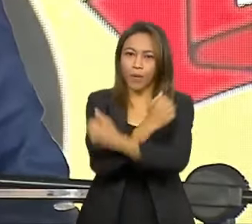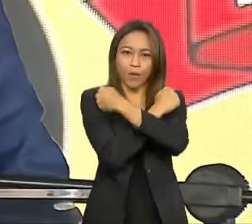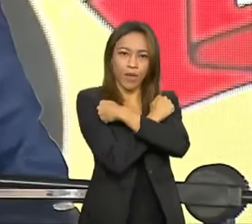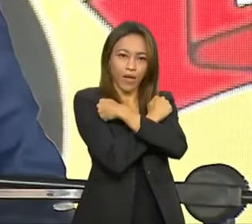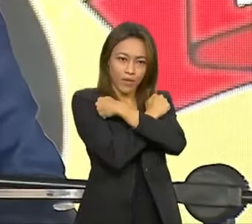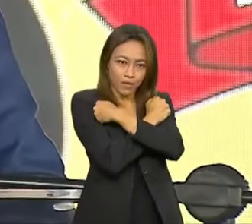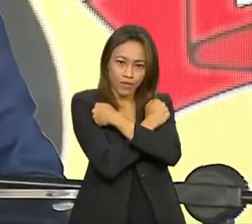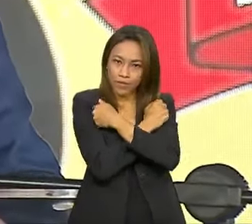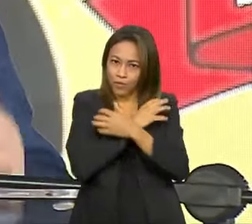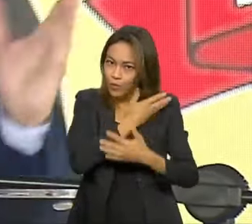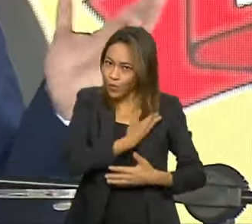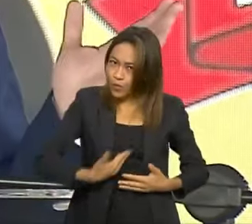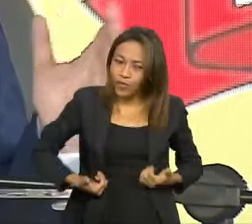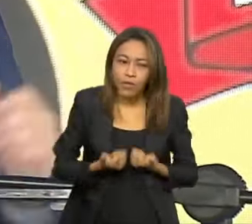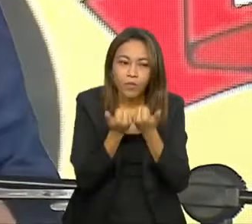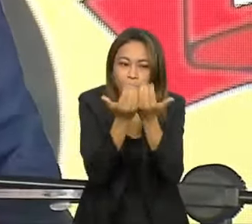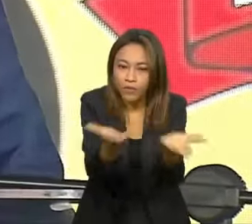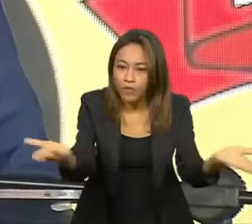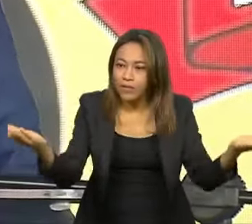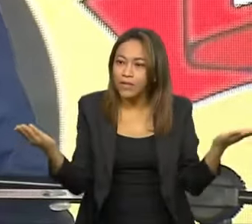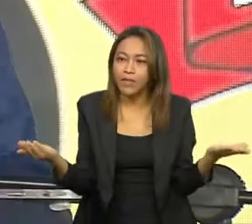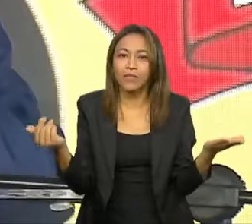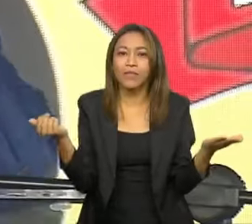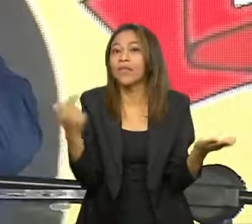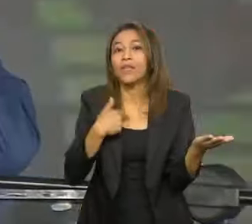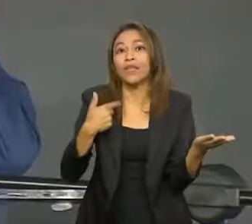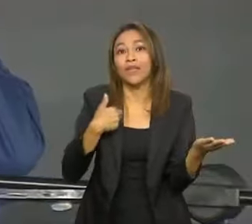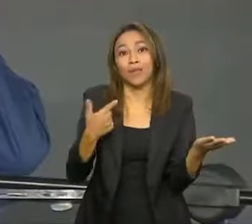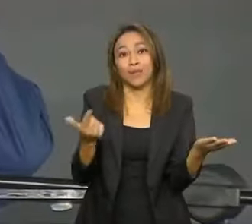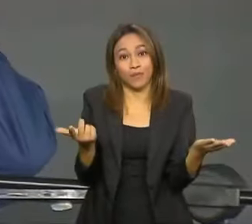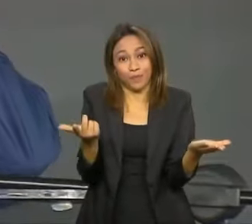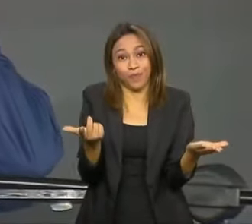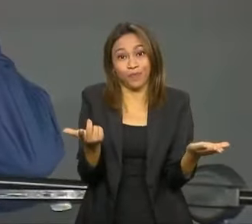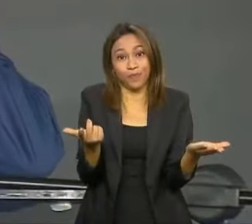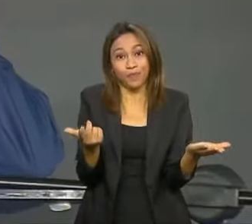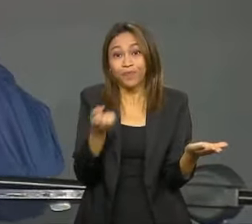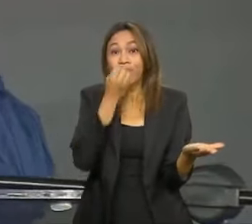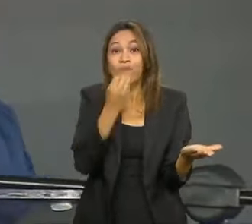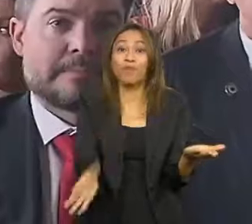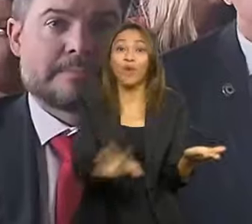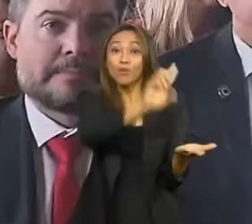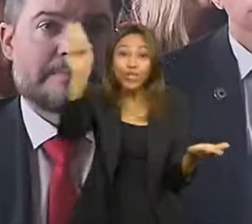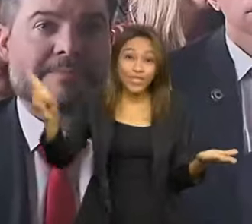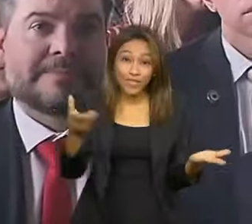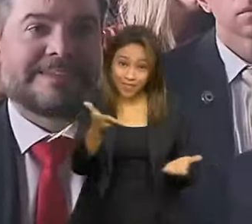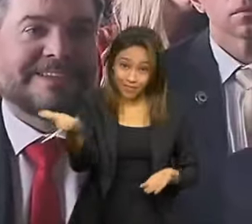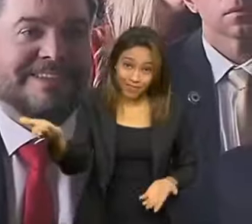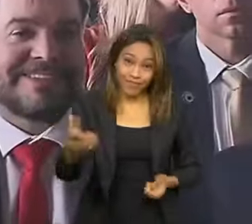nosso governo e, como eu não posso ficar para trás, bom dia!